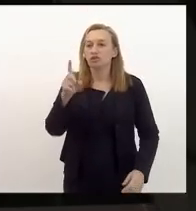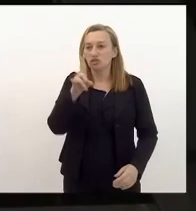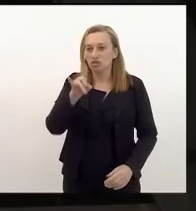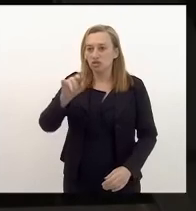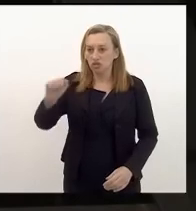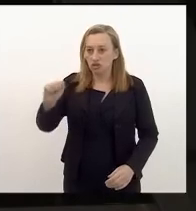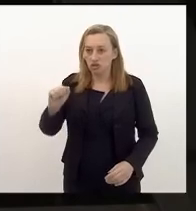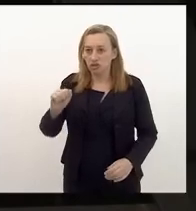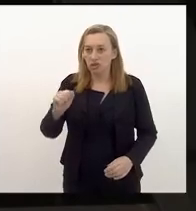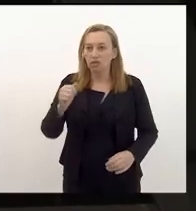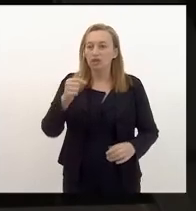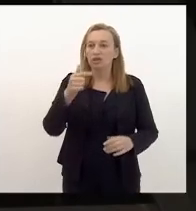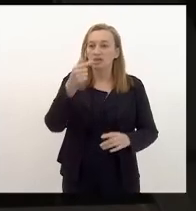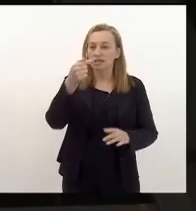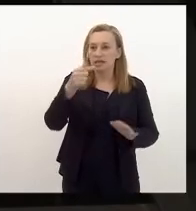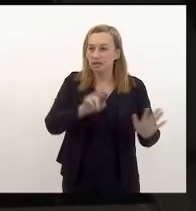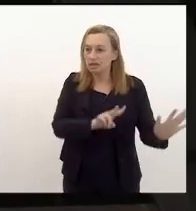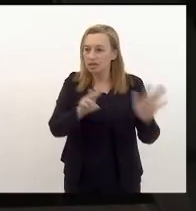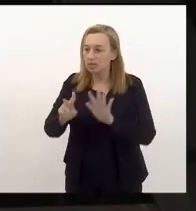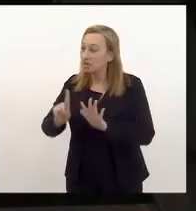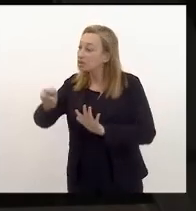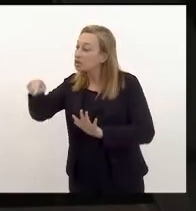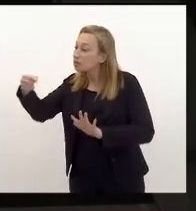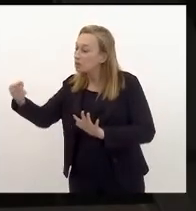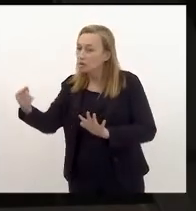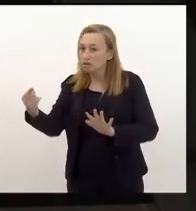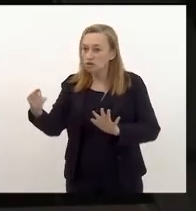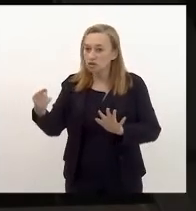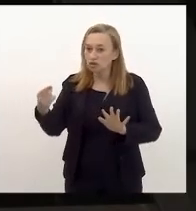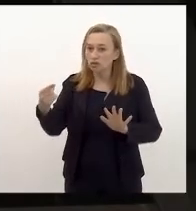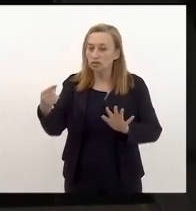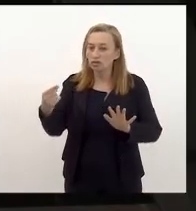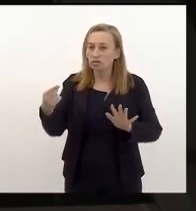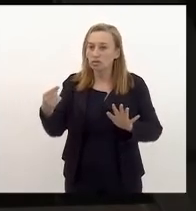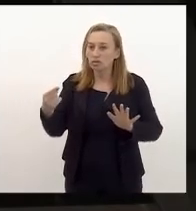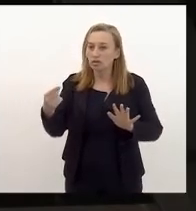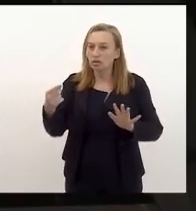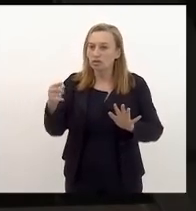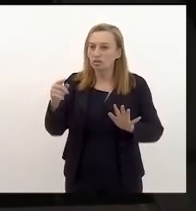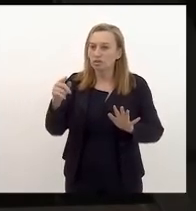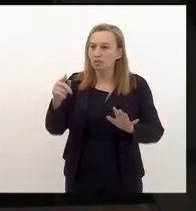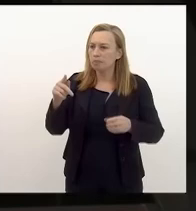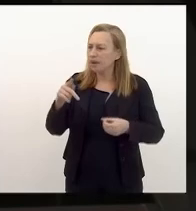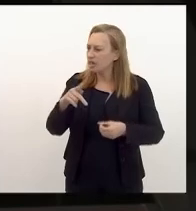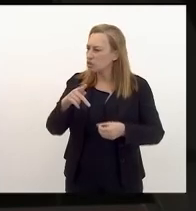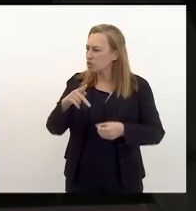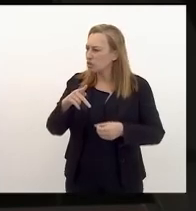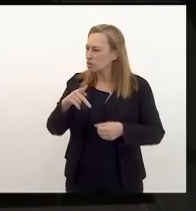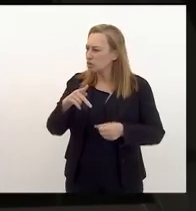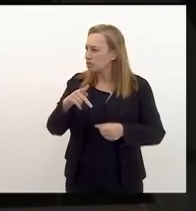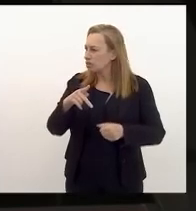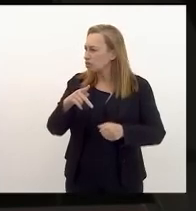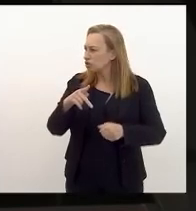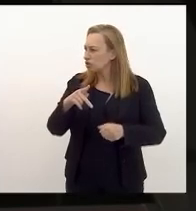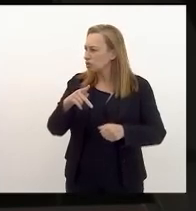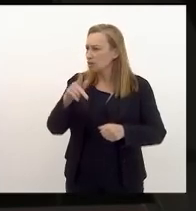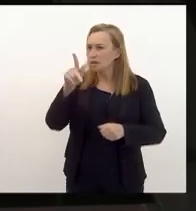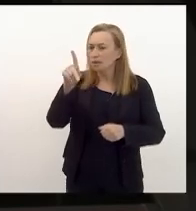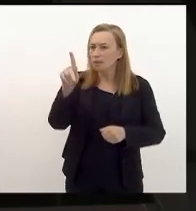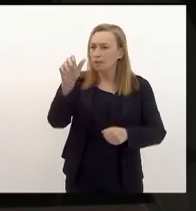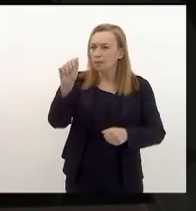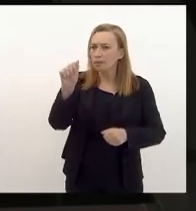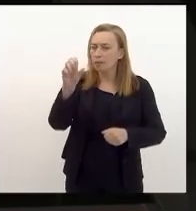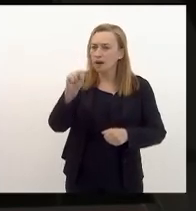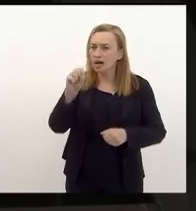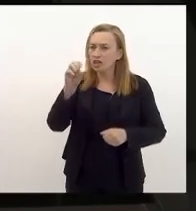ou seja, 7 semanas depois da Páscoa. Eles fazem agradecimentos, e ações de